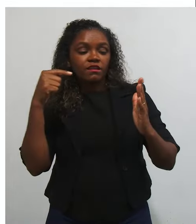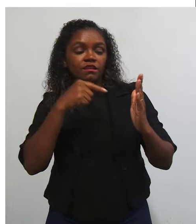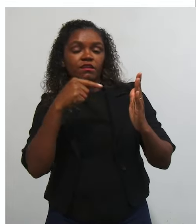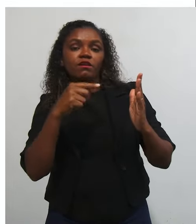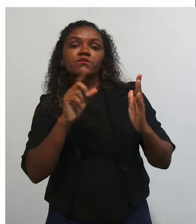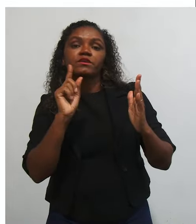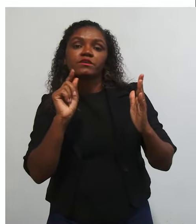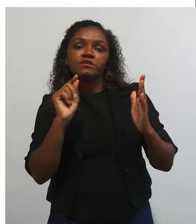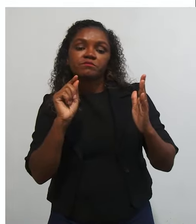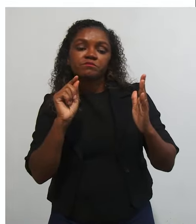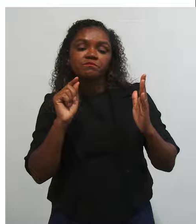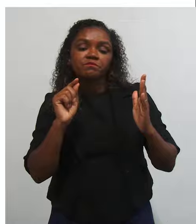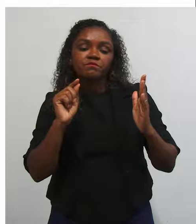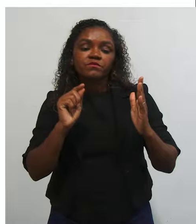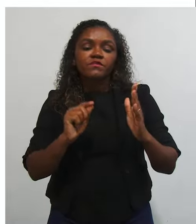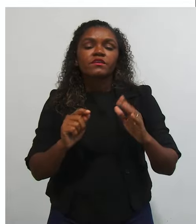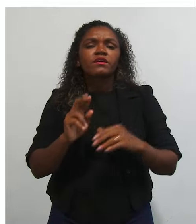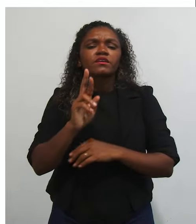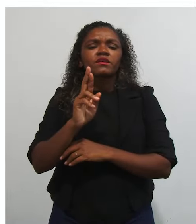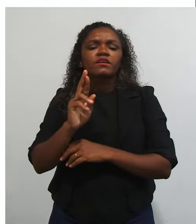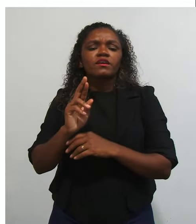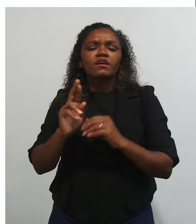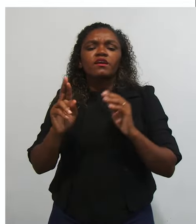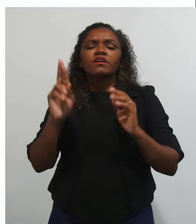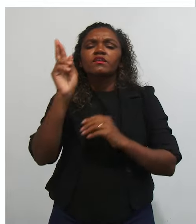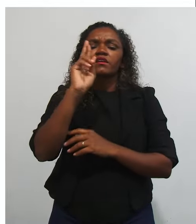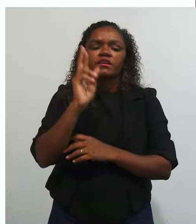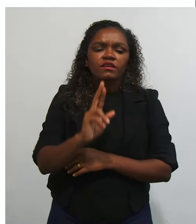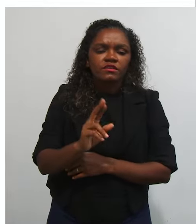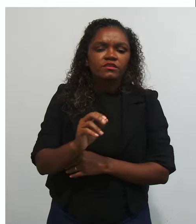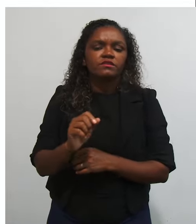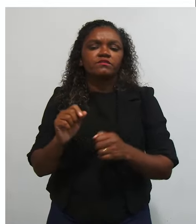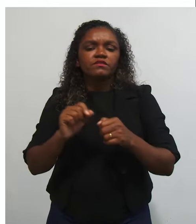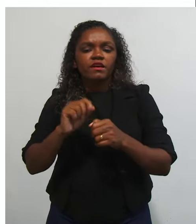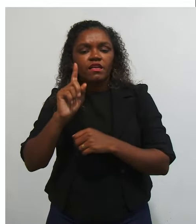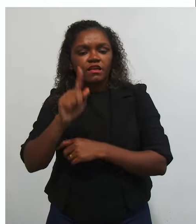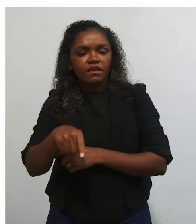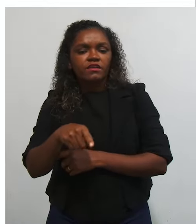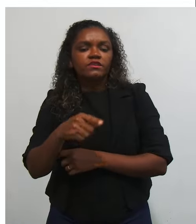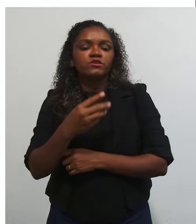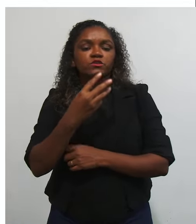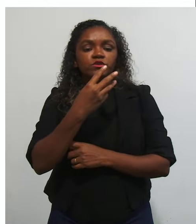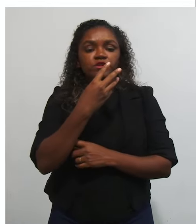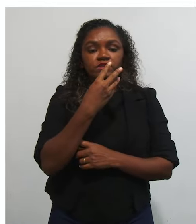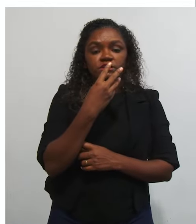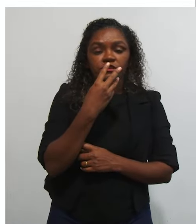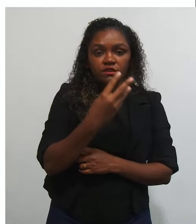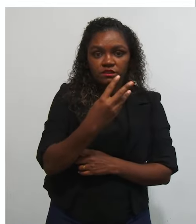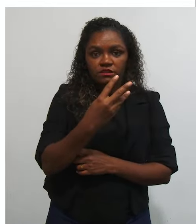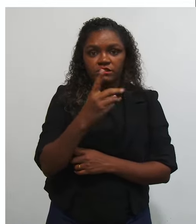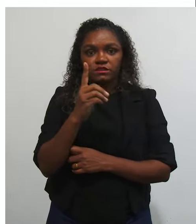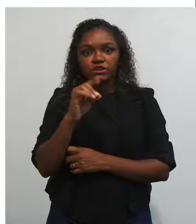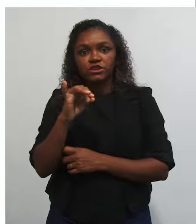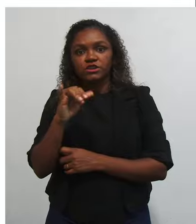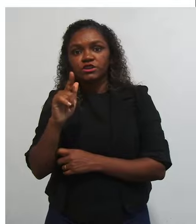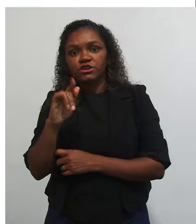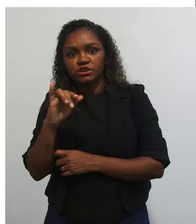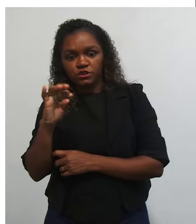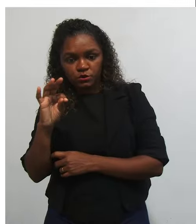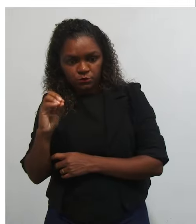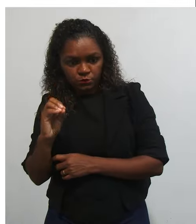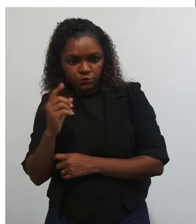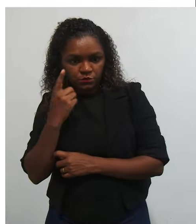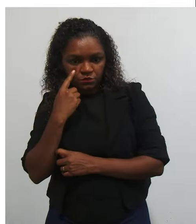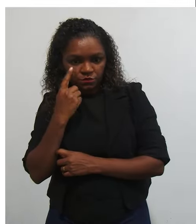funções são representadas por 2 dígitos e as subfunções por 3 dígitos. Bora lá